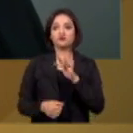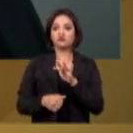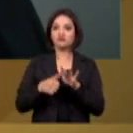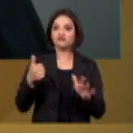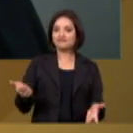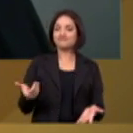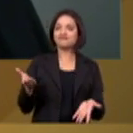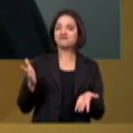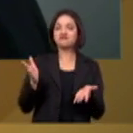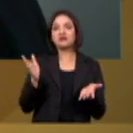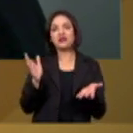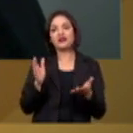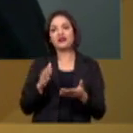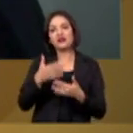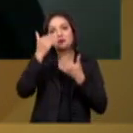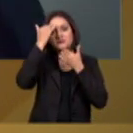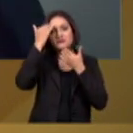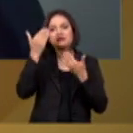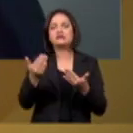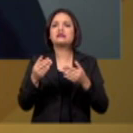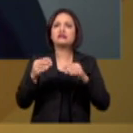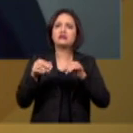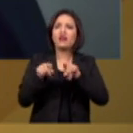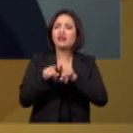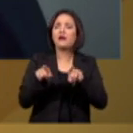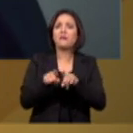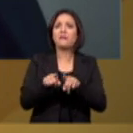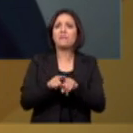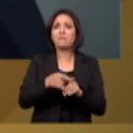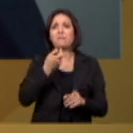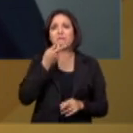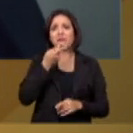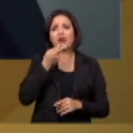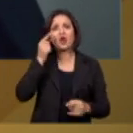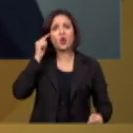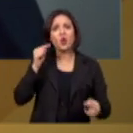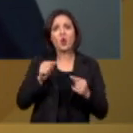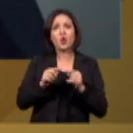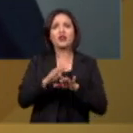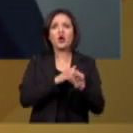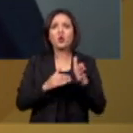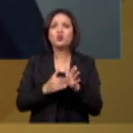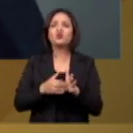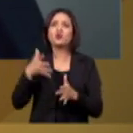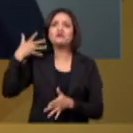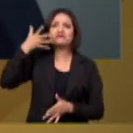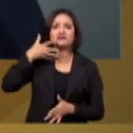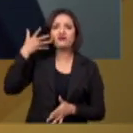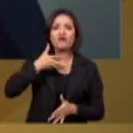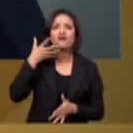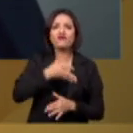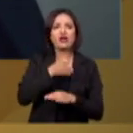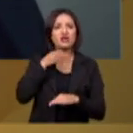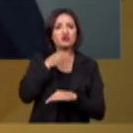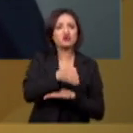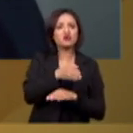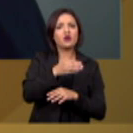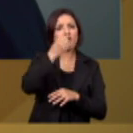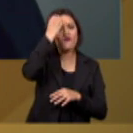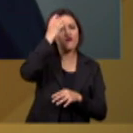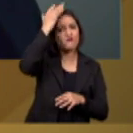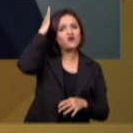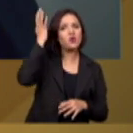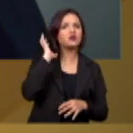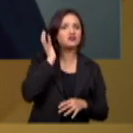cozimento foram dirigidos ao dominar genéticos e rosa rede elenco